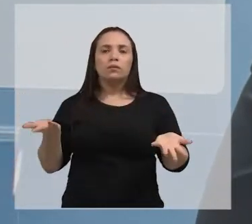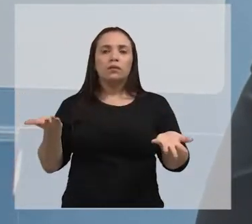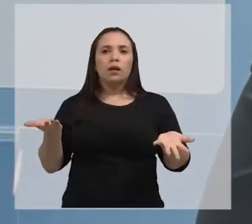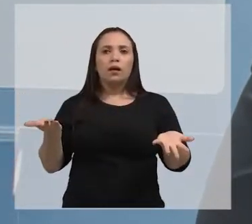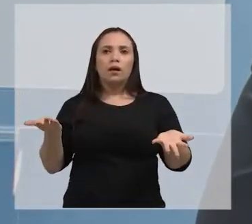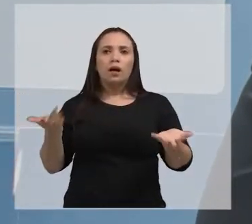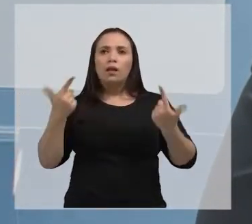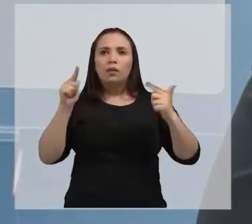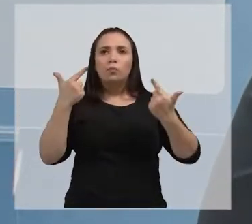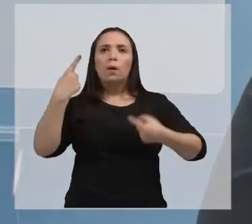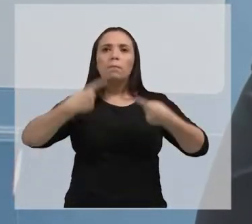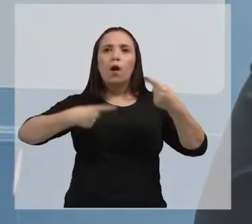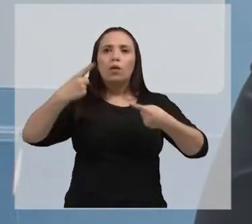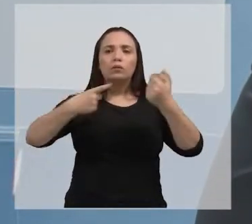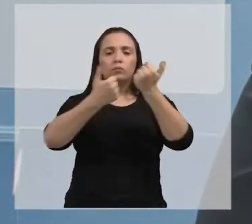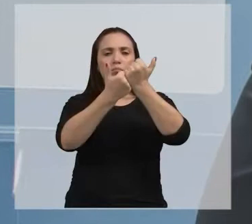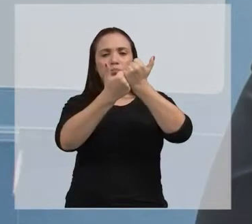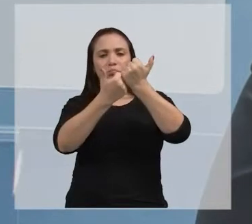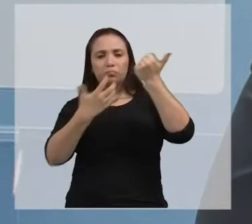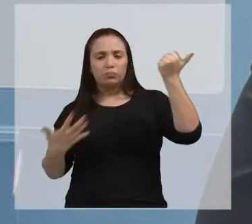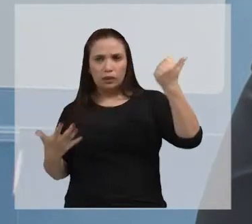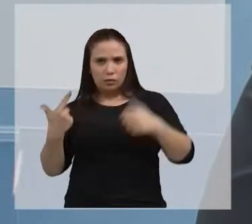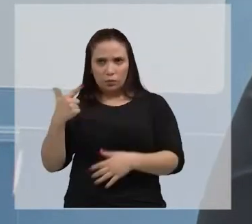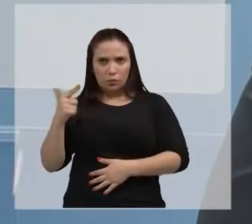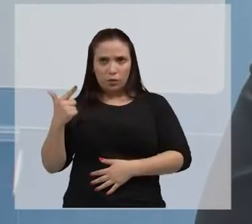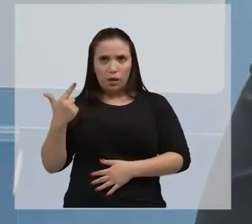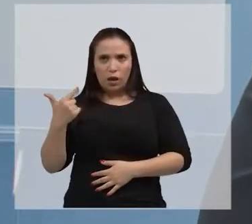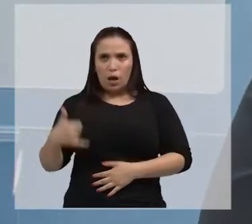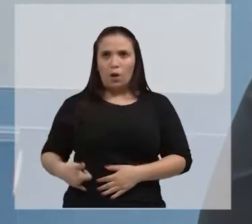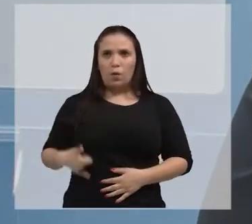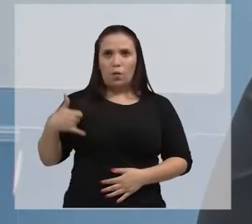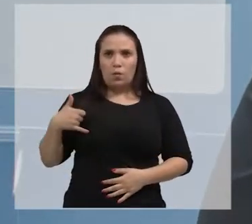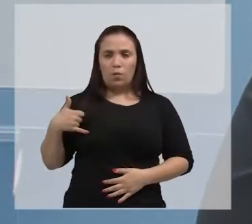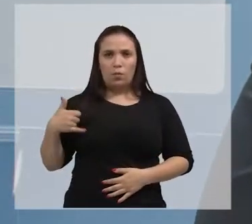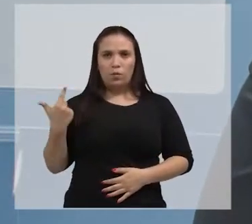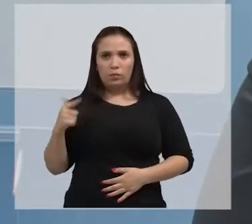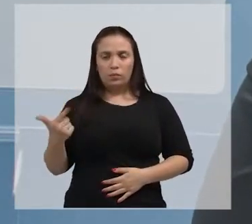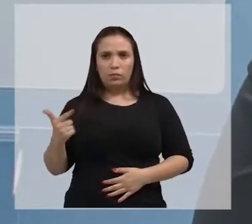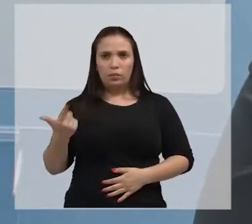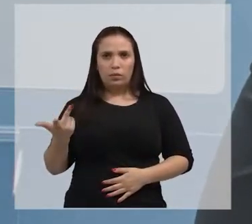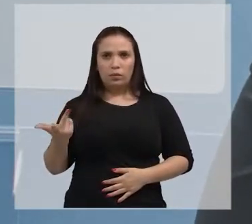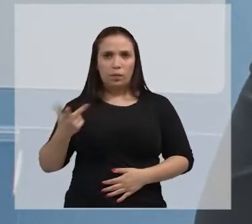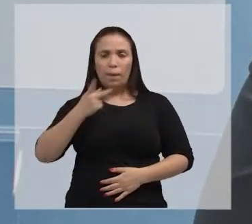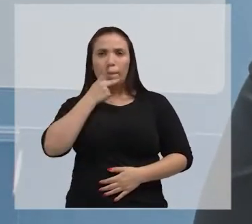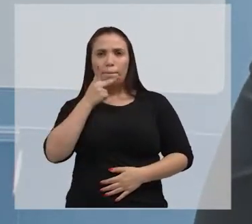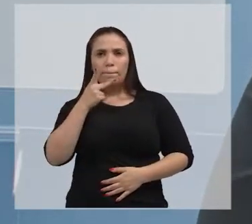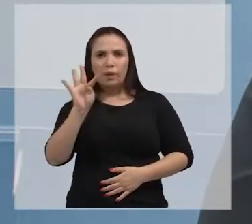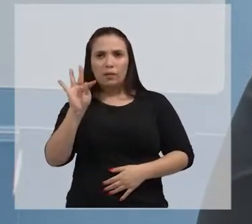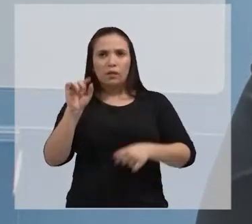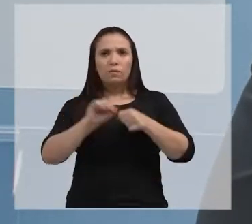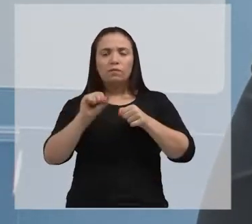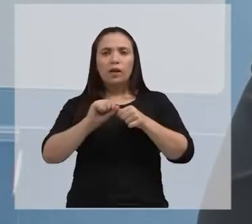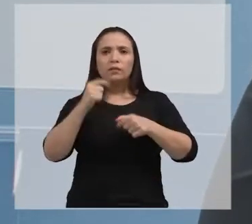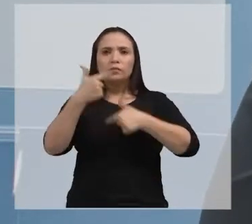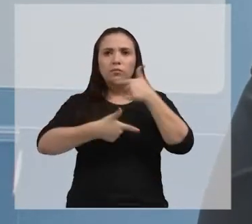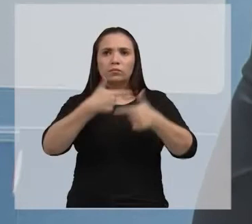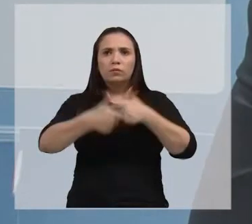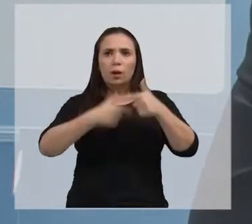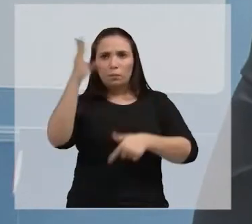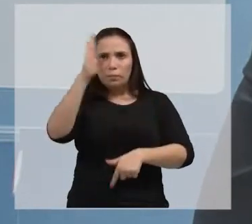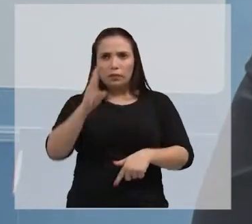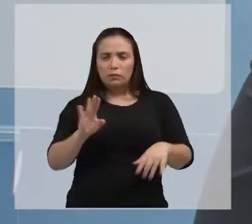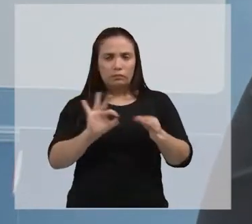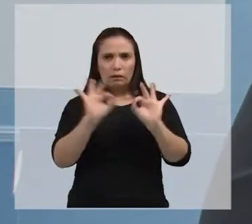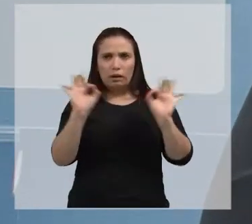quadros no Brasil que dê orgulho e represente ele. O PT não fez nada pelo país nesses últimos 20